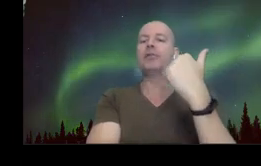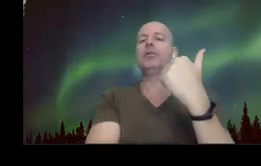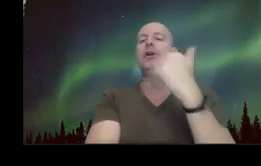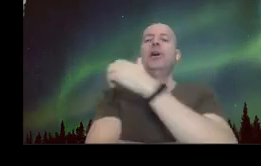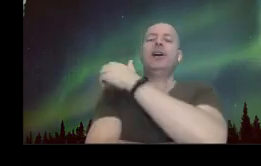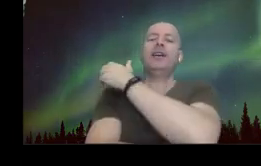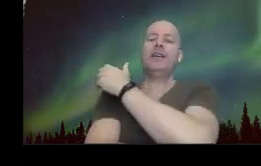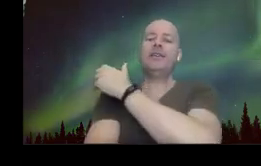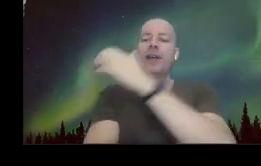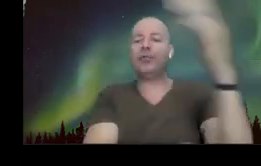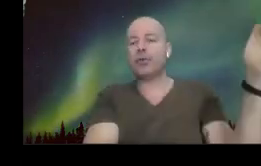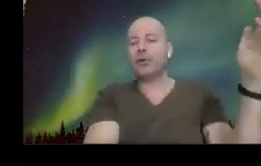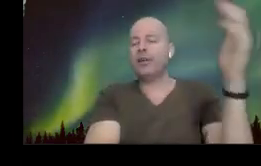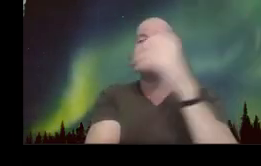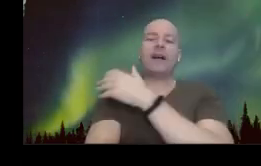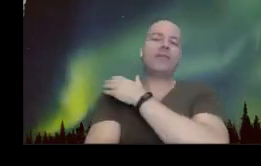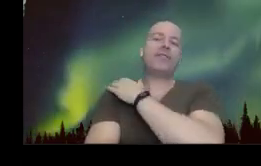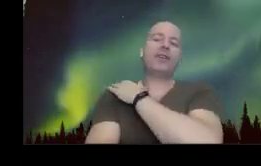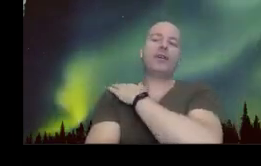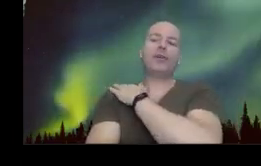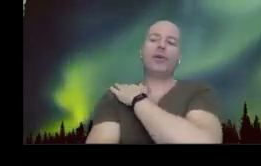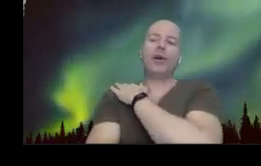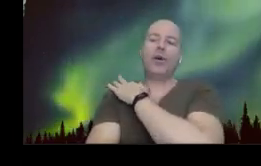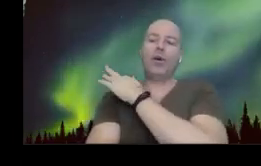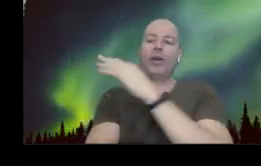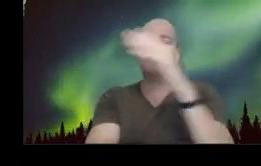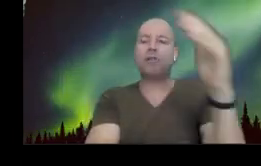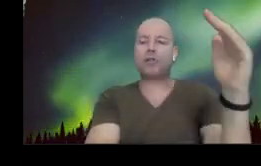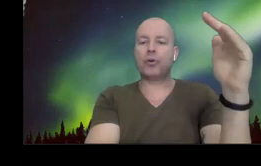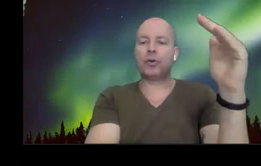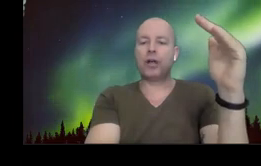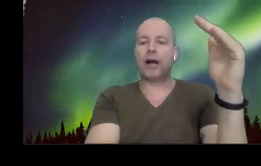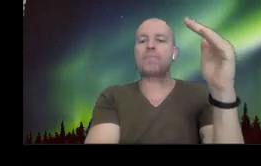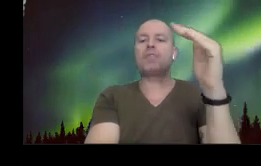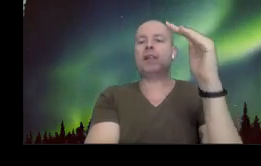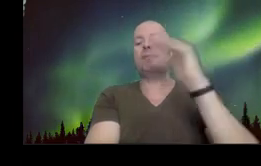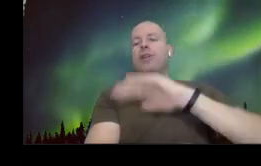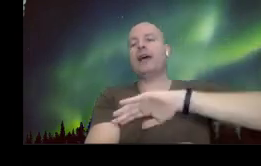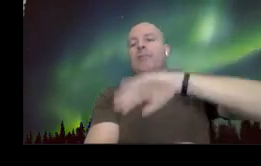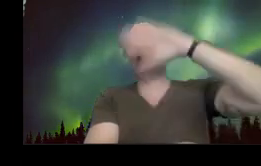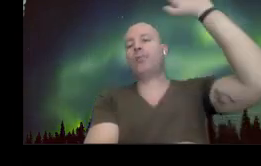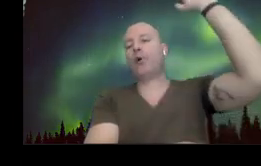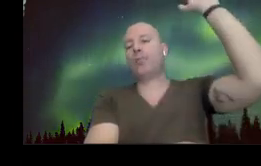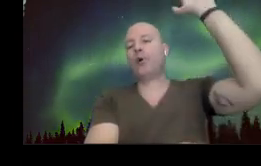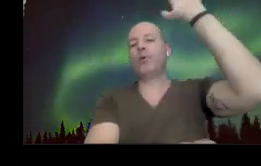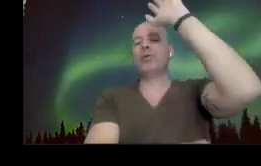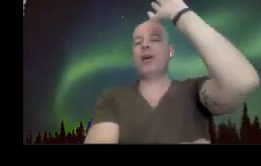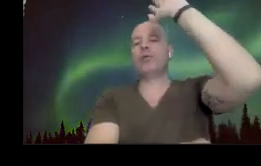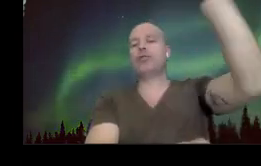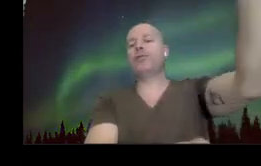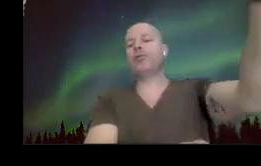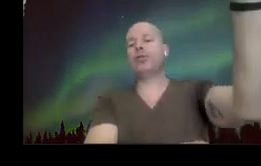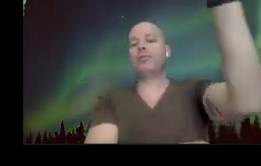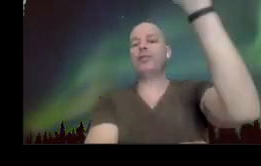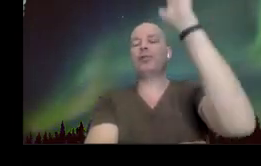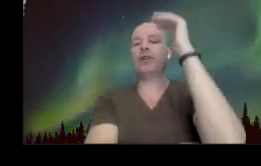estava pegando incêndio e que estava, assim, horrível de controlar. Até porque lá é morro, morro, morro e